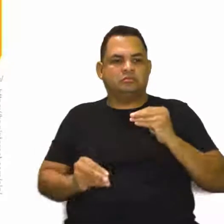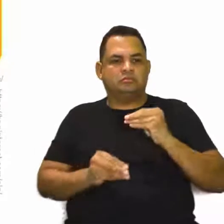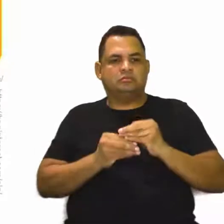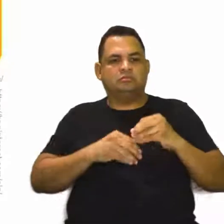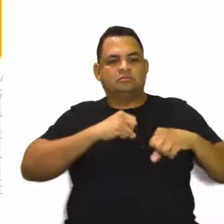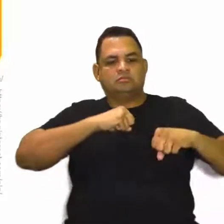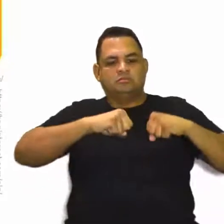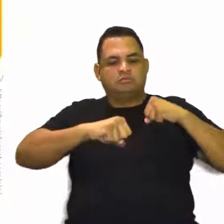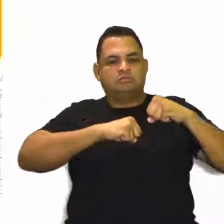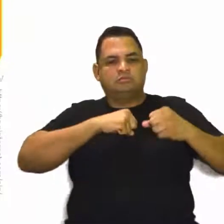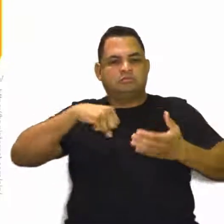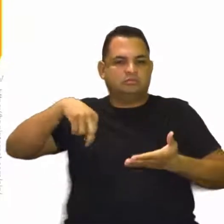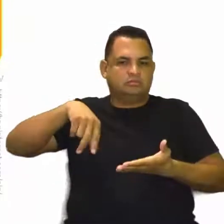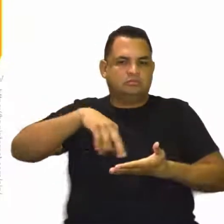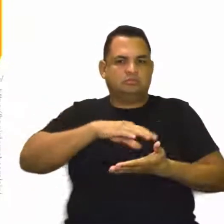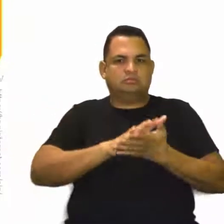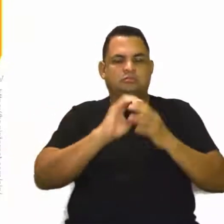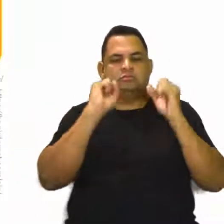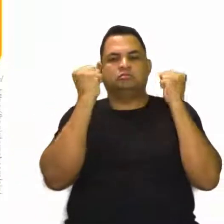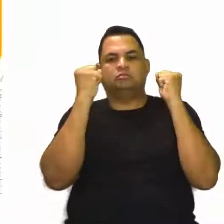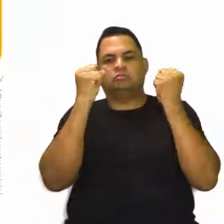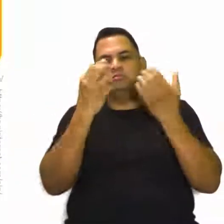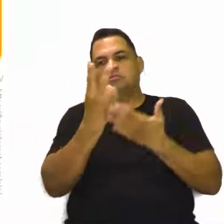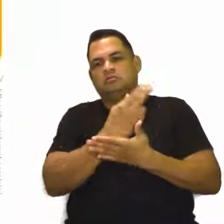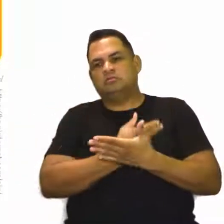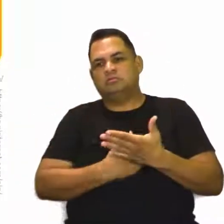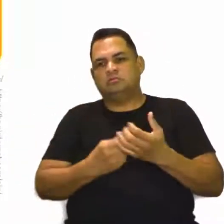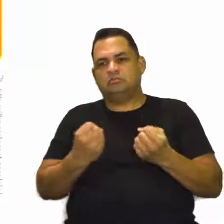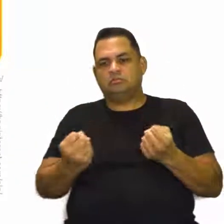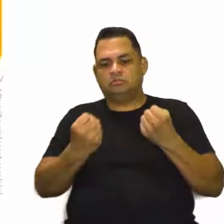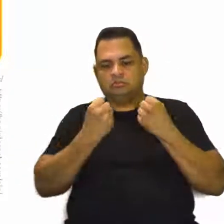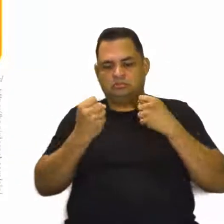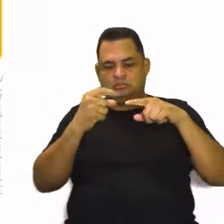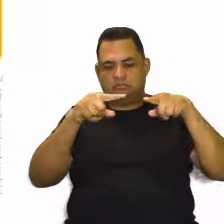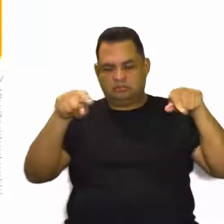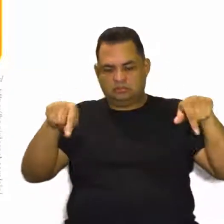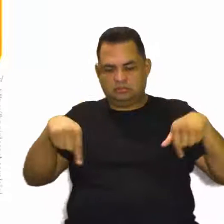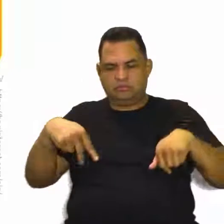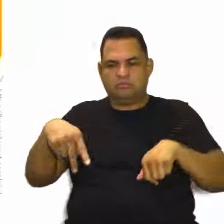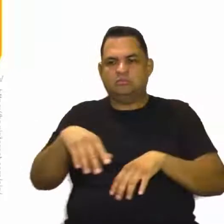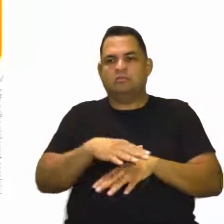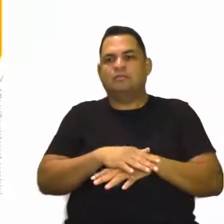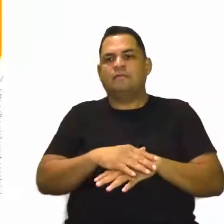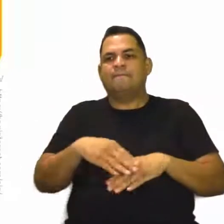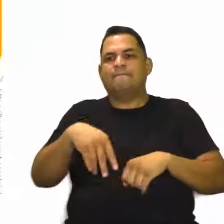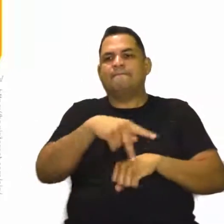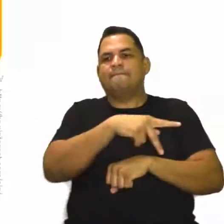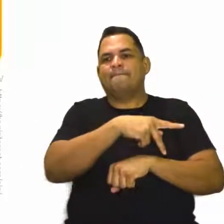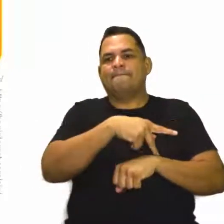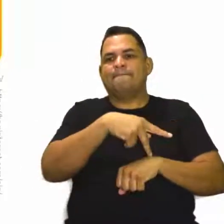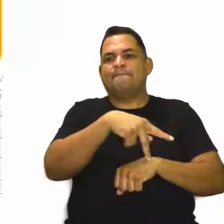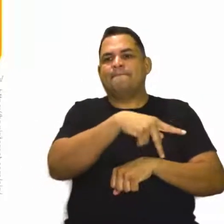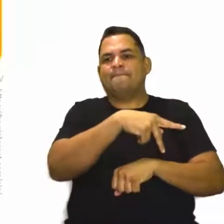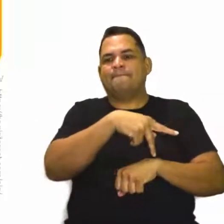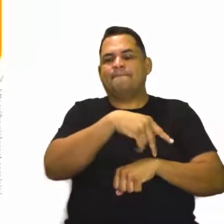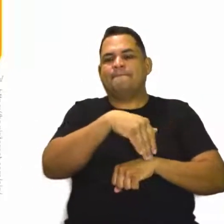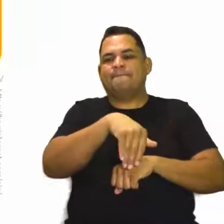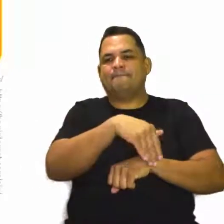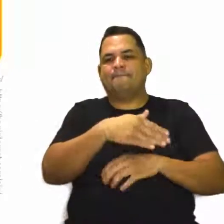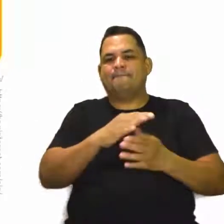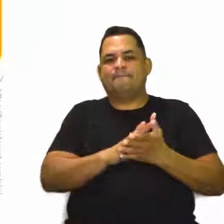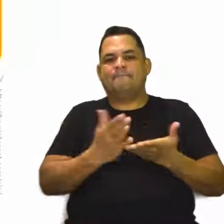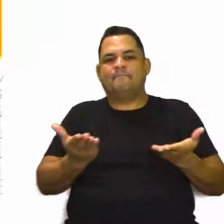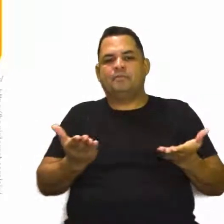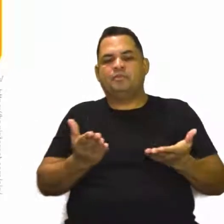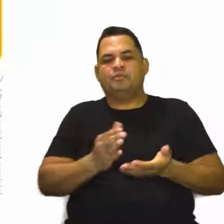e corridas, ginásticas, academia e praças públicas, esporte de participação, né, aqueles esportes